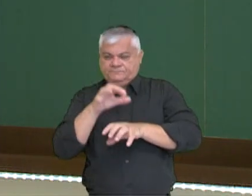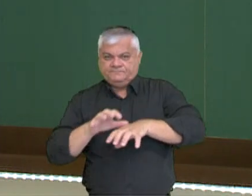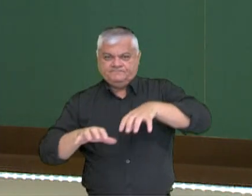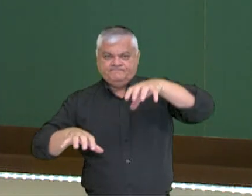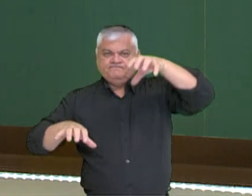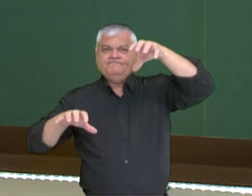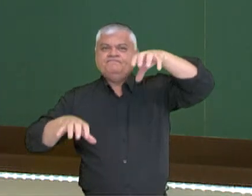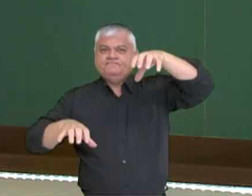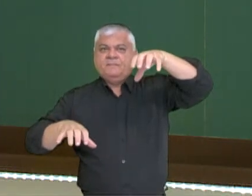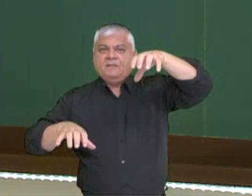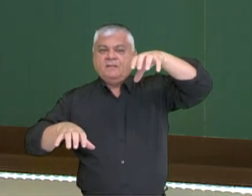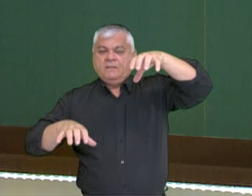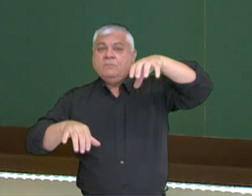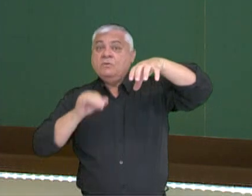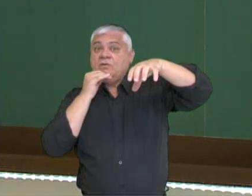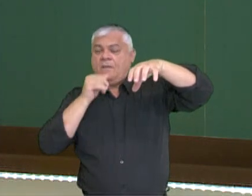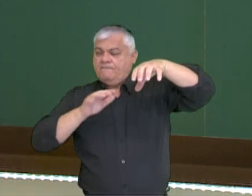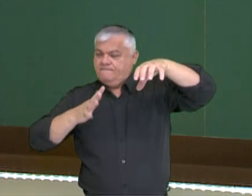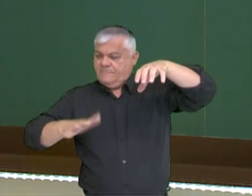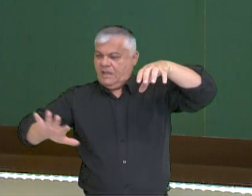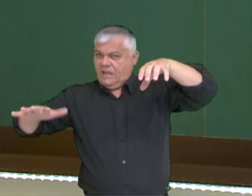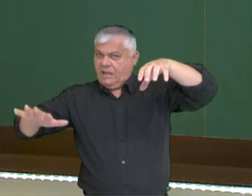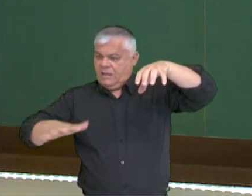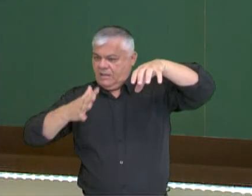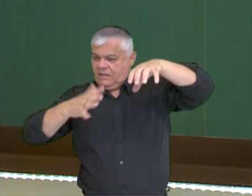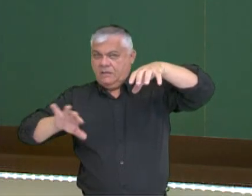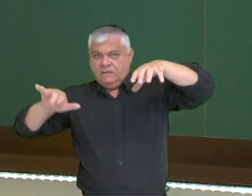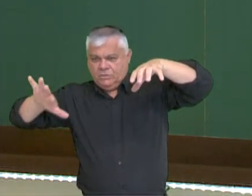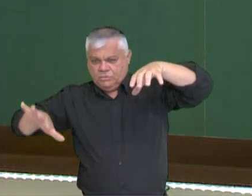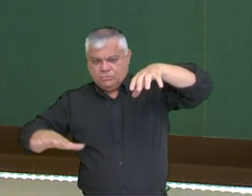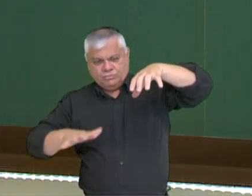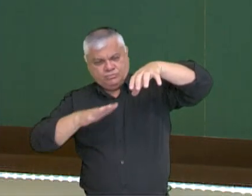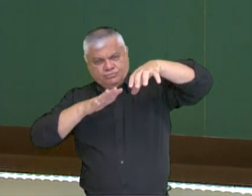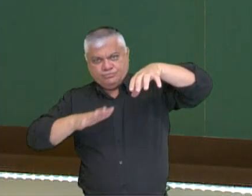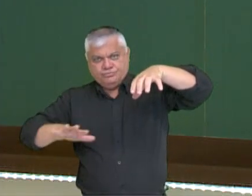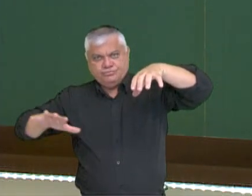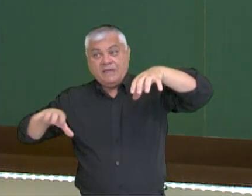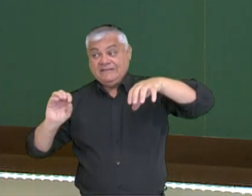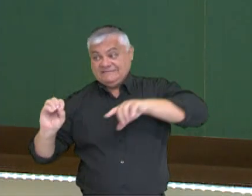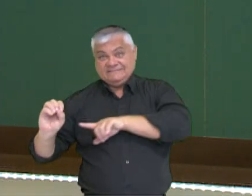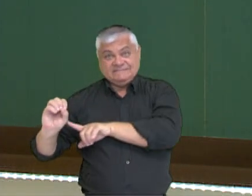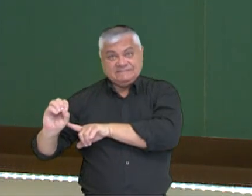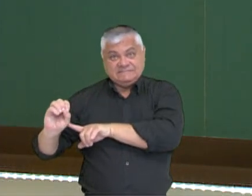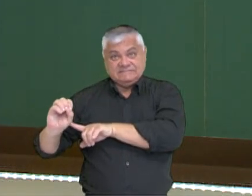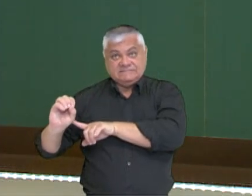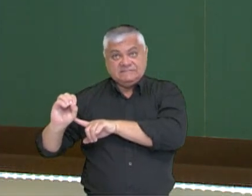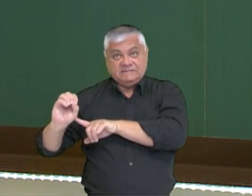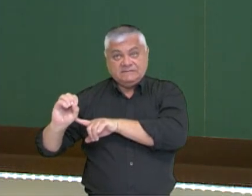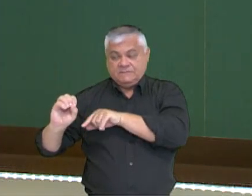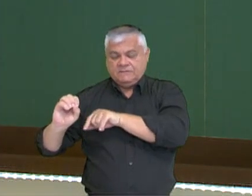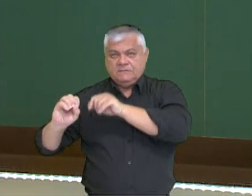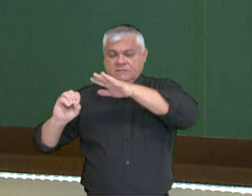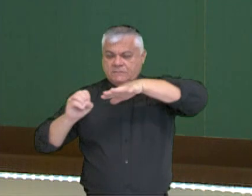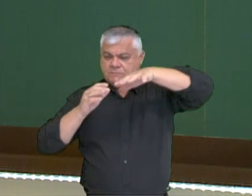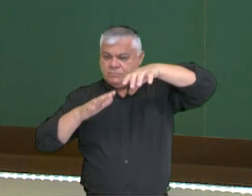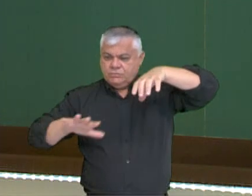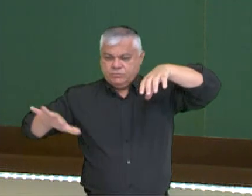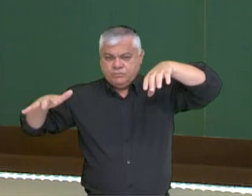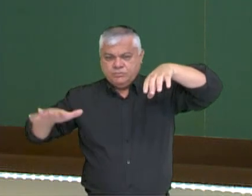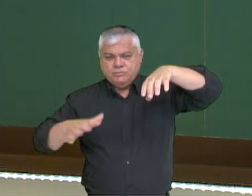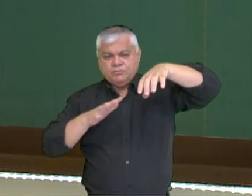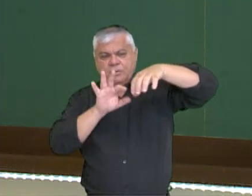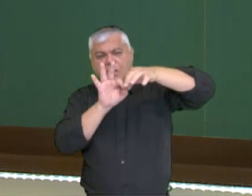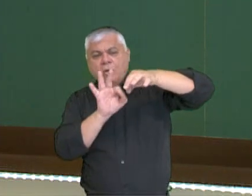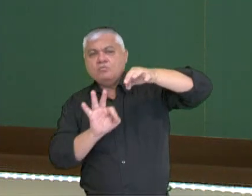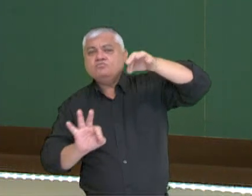de um determinado lugar em relação ao nível do mar. Nível do mar é 0, o quanto esse lugar está em relação ao nível do